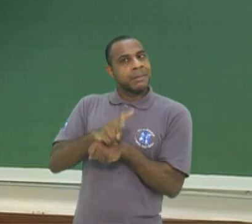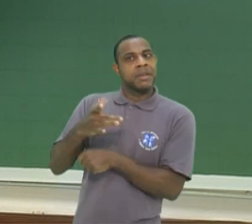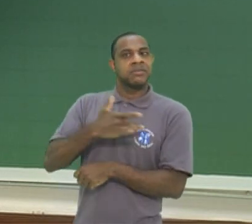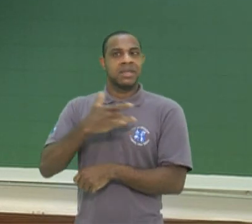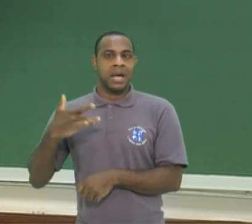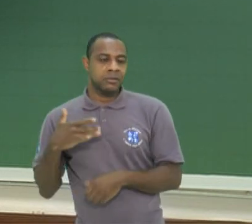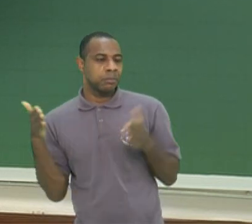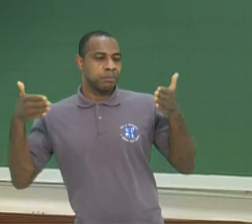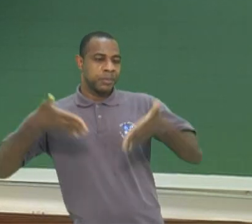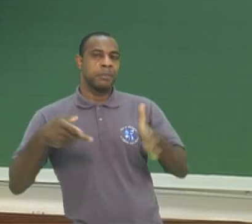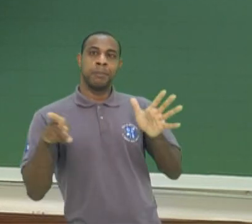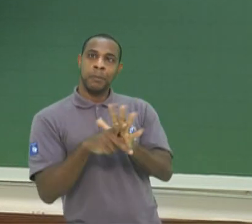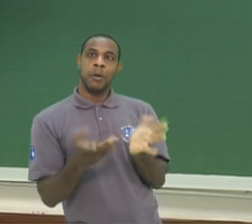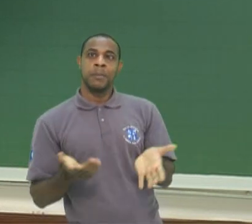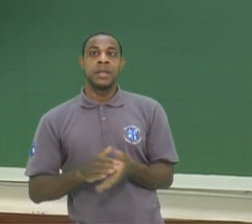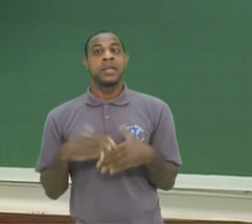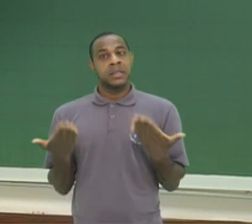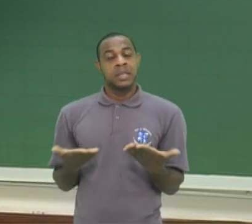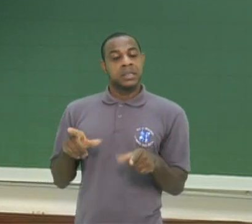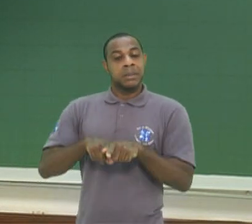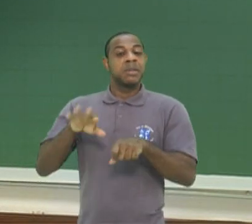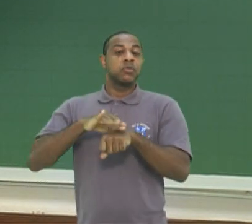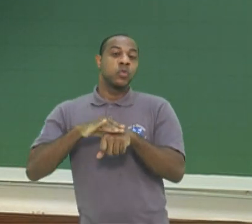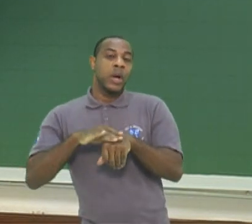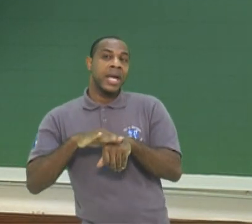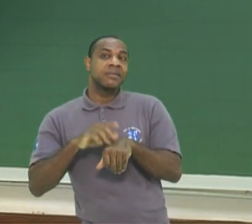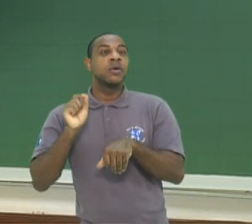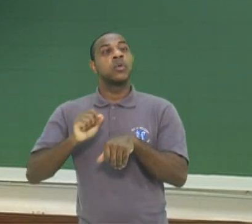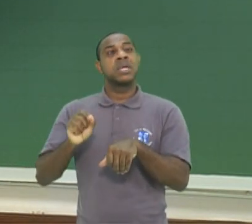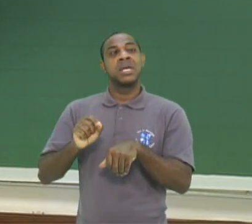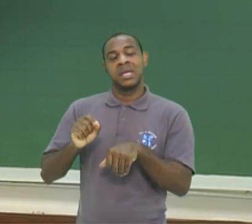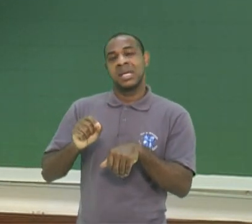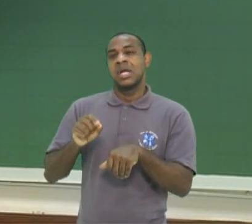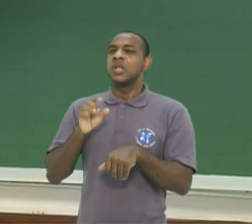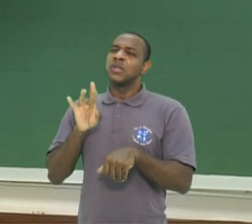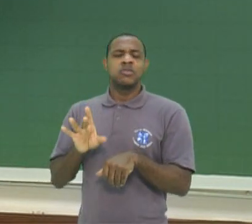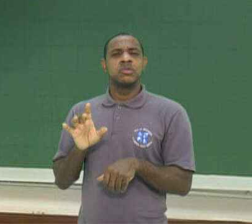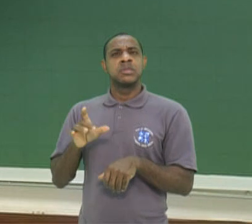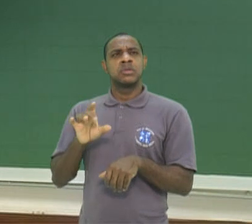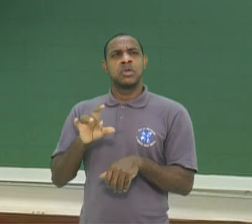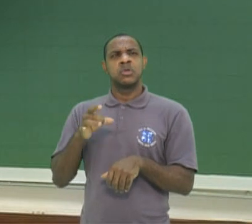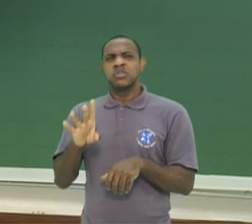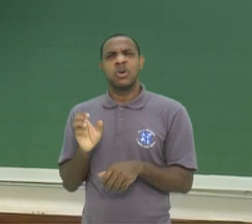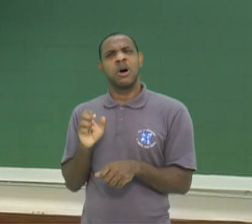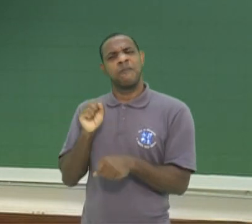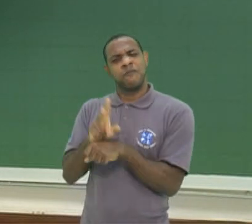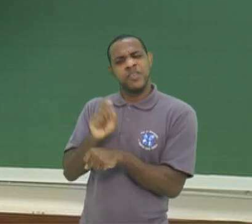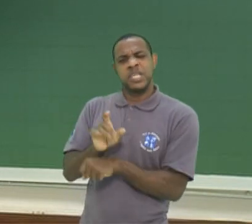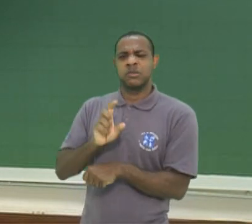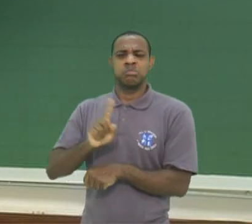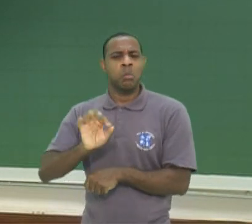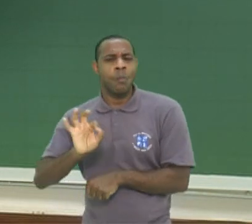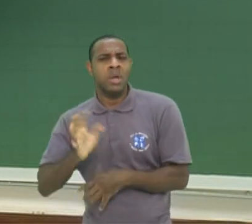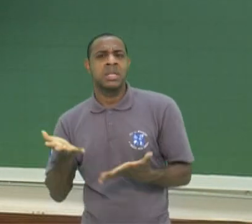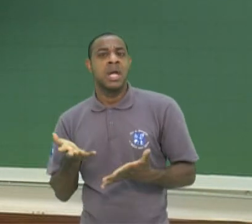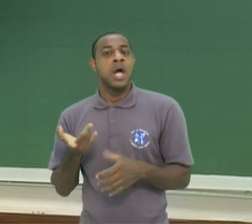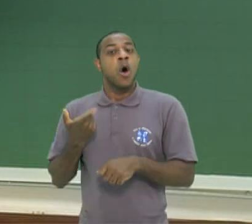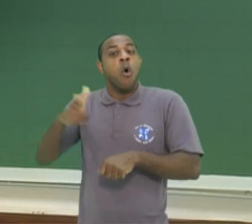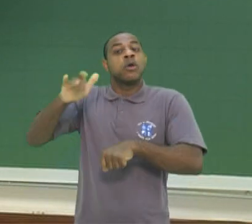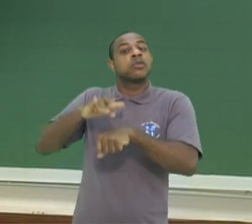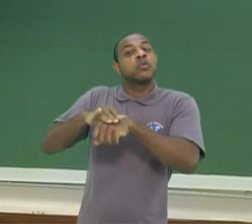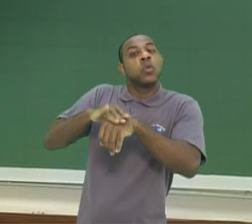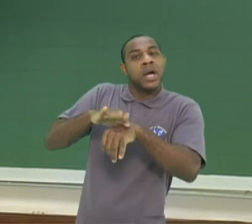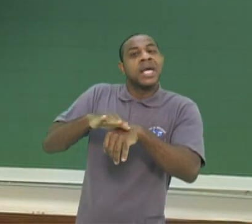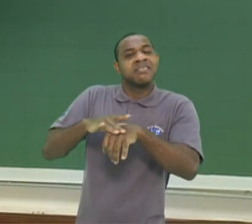saúde específico. E tratamento de doenças não apenas causadas por vírus, mas também doenças